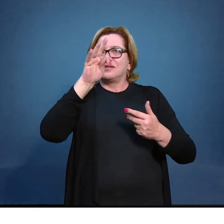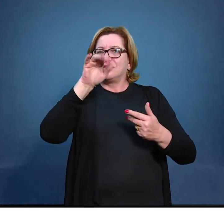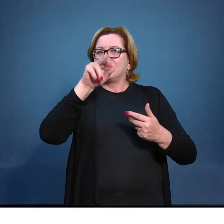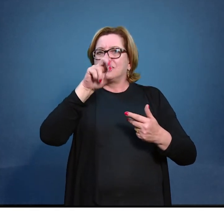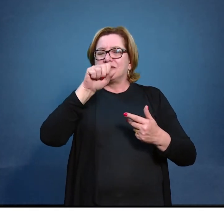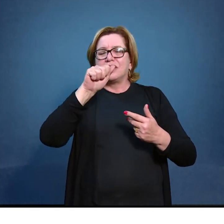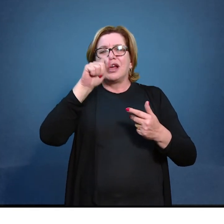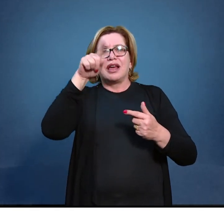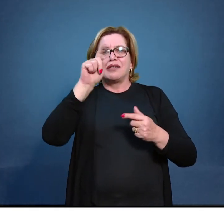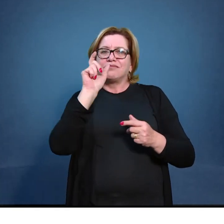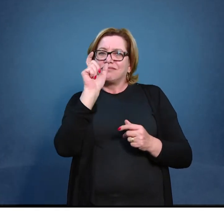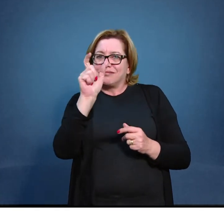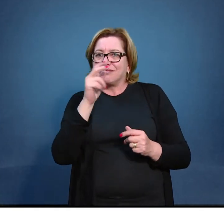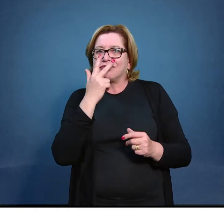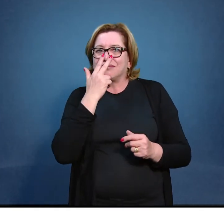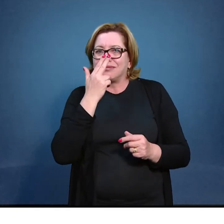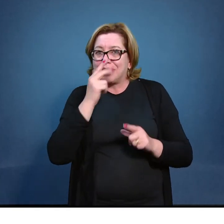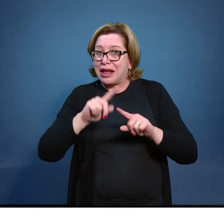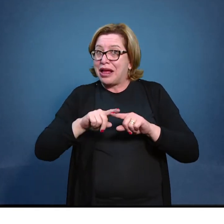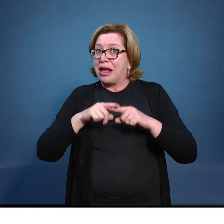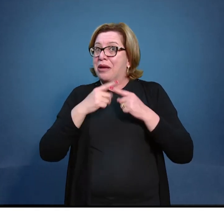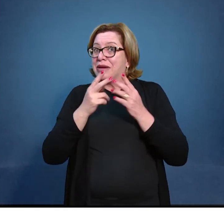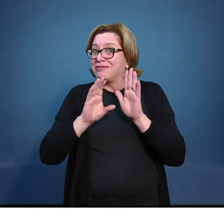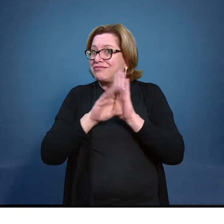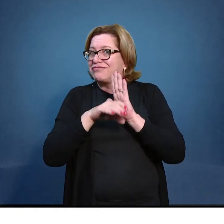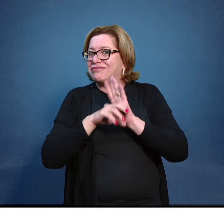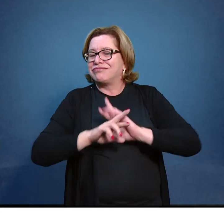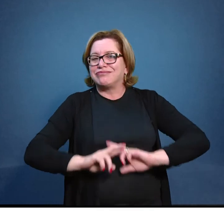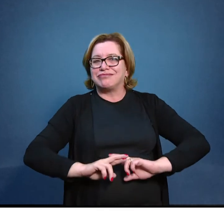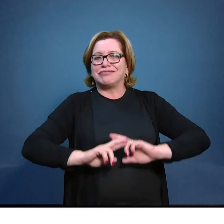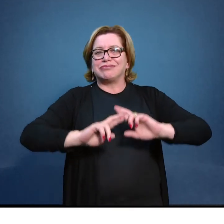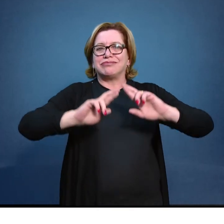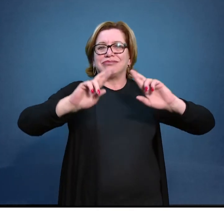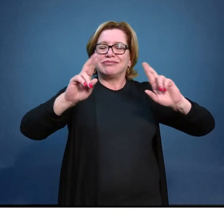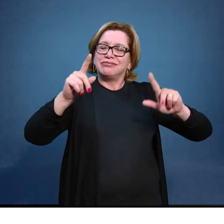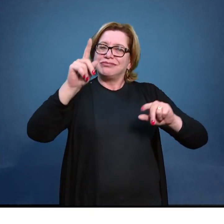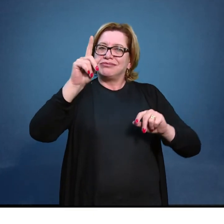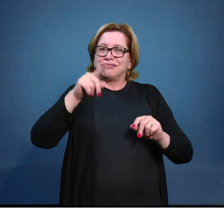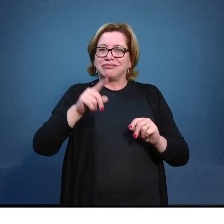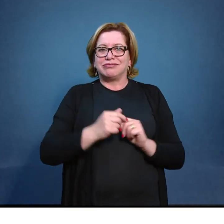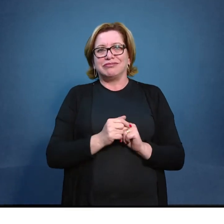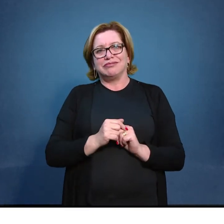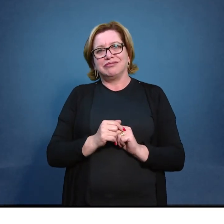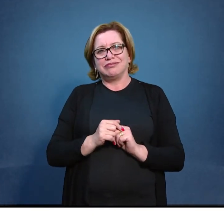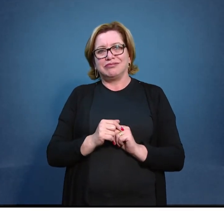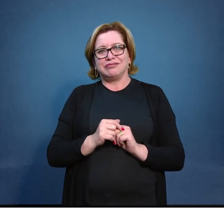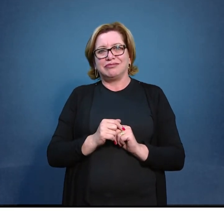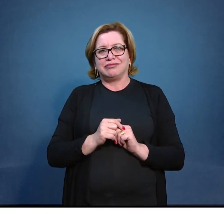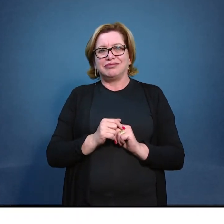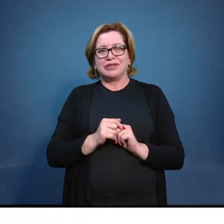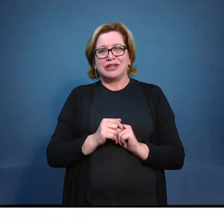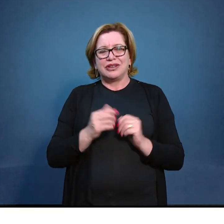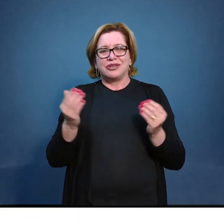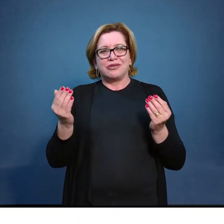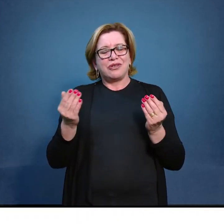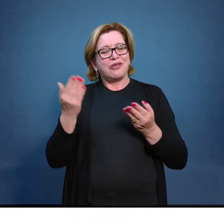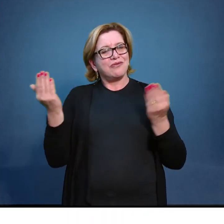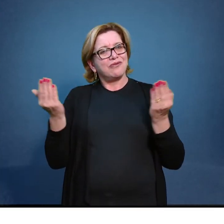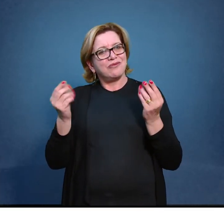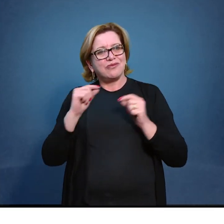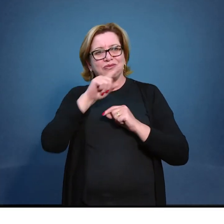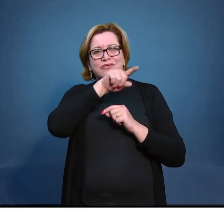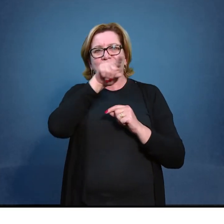palavras parecidas, elas têm conotações, têm sentidos totalmente diferentes. Como vocês podem